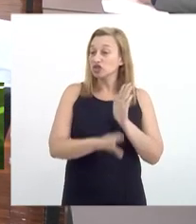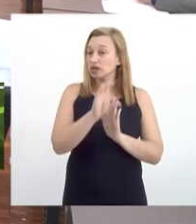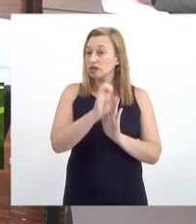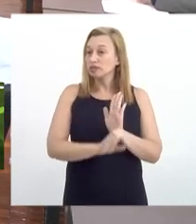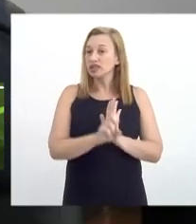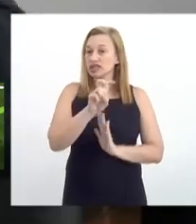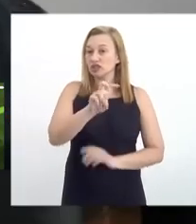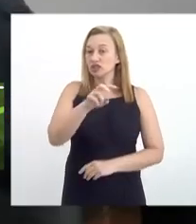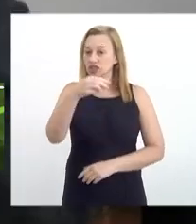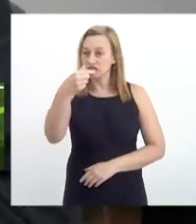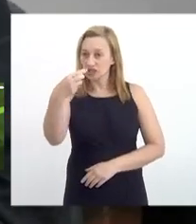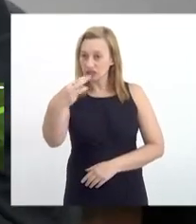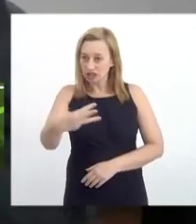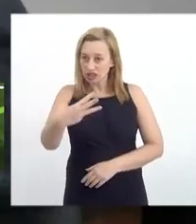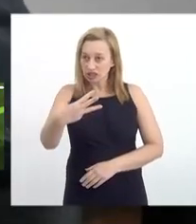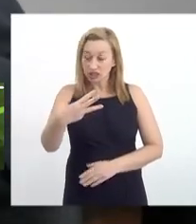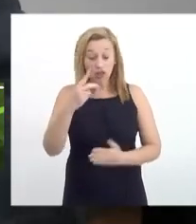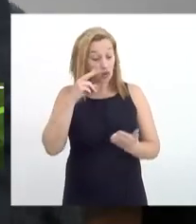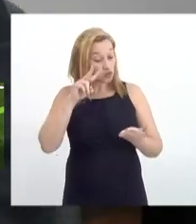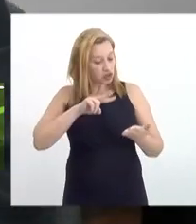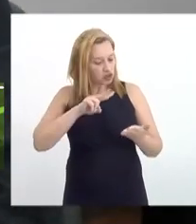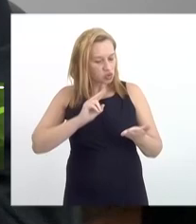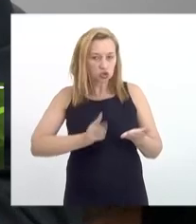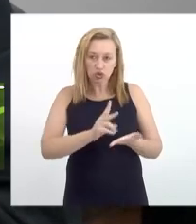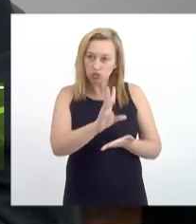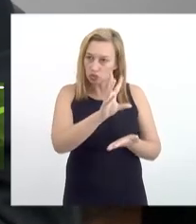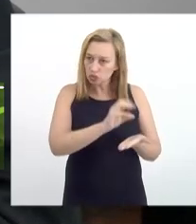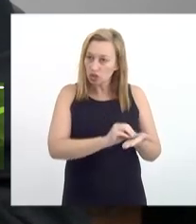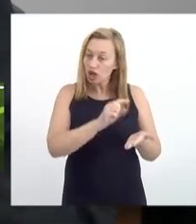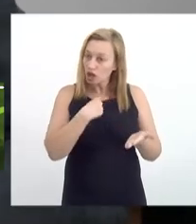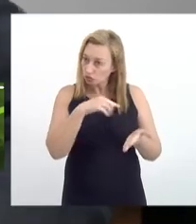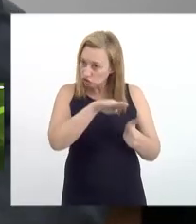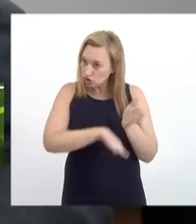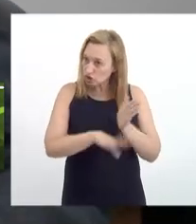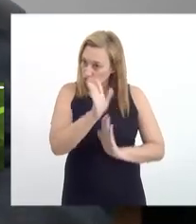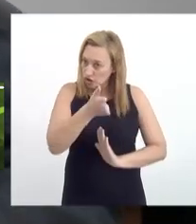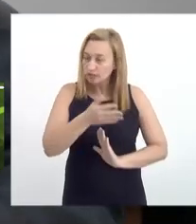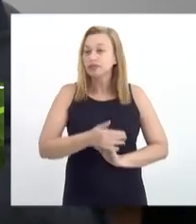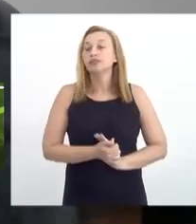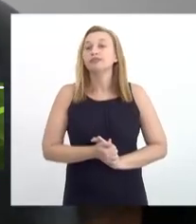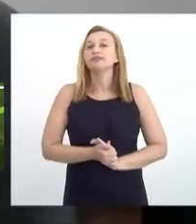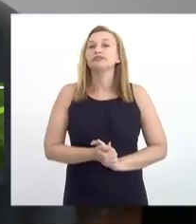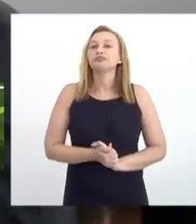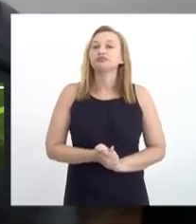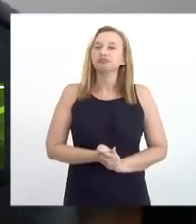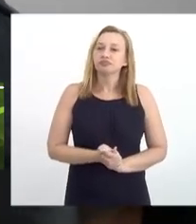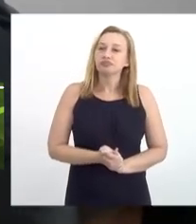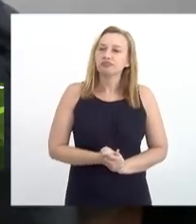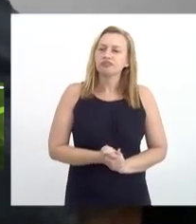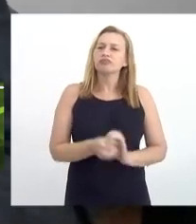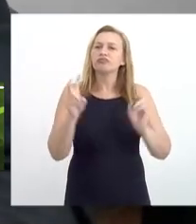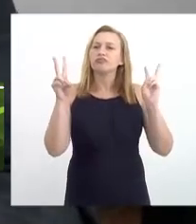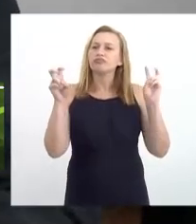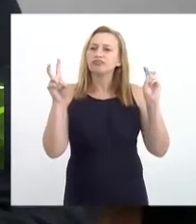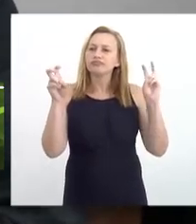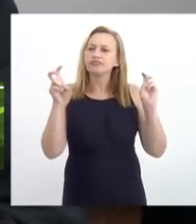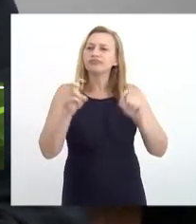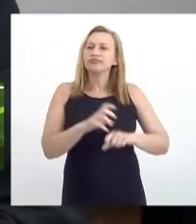53 e ela ainda consta aqui. Então, só para deixar consignado que eu retirei a Emenda 53. isso dito sobre essa questão